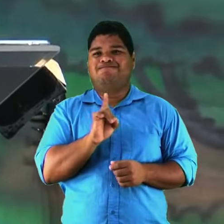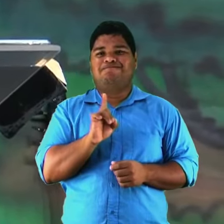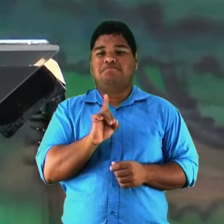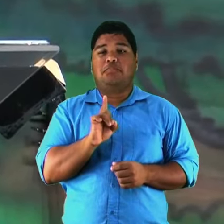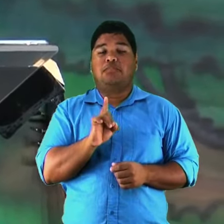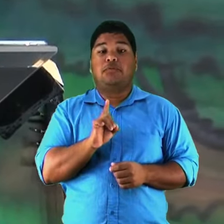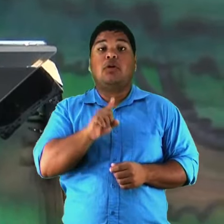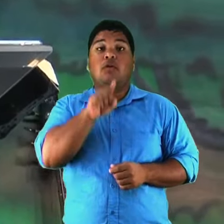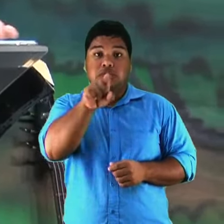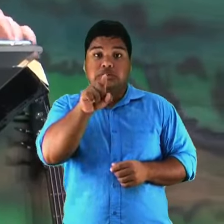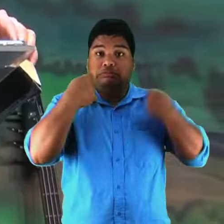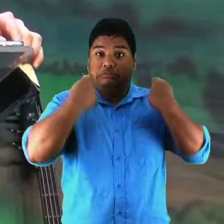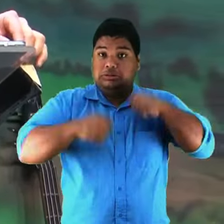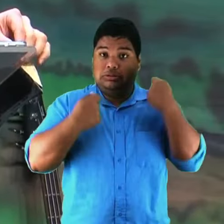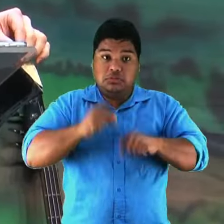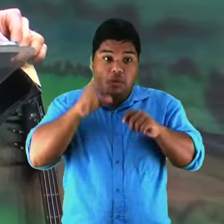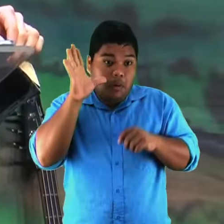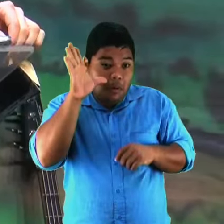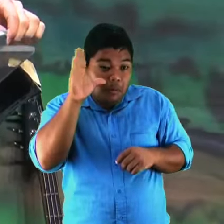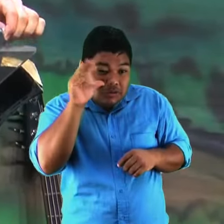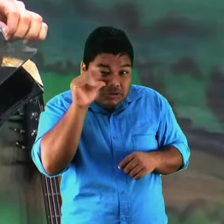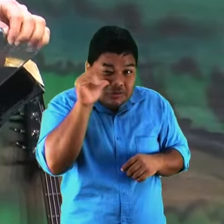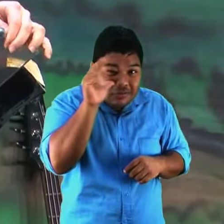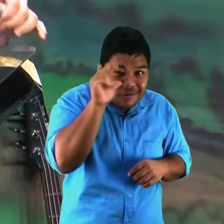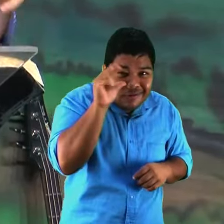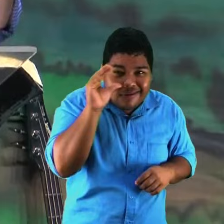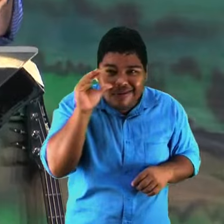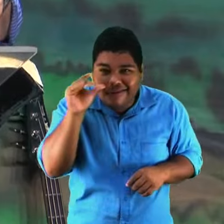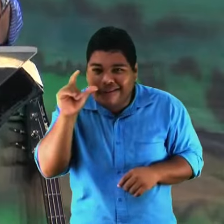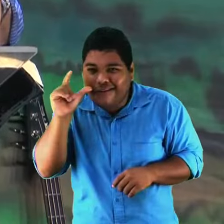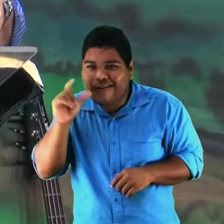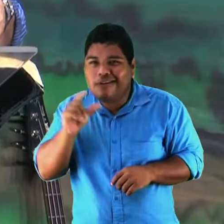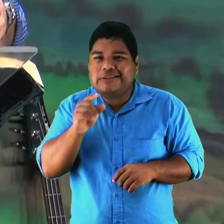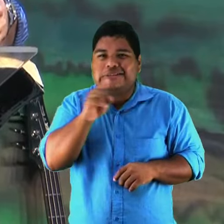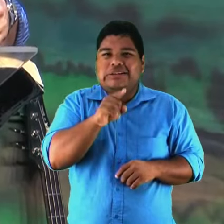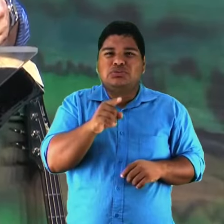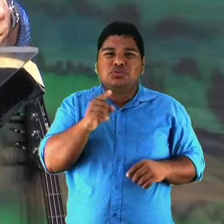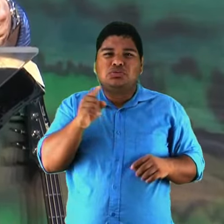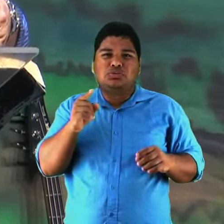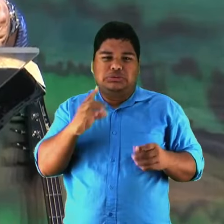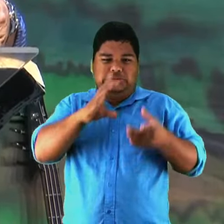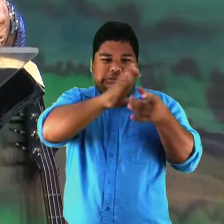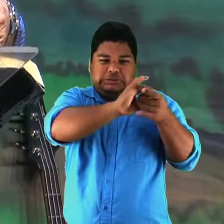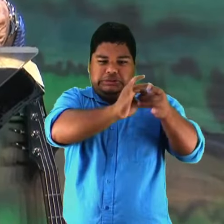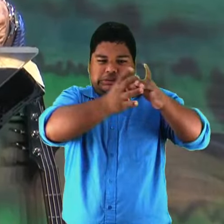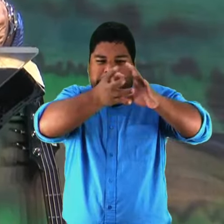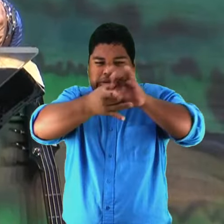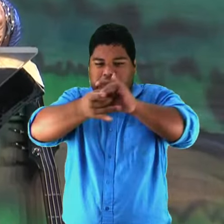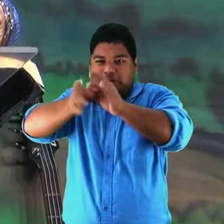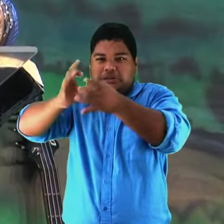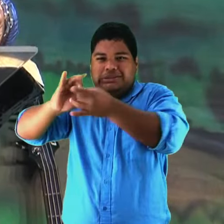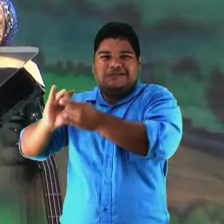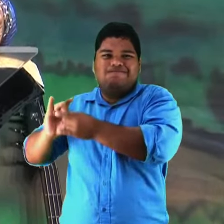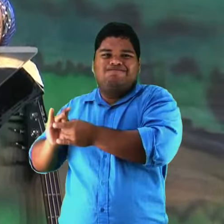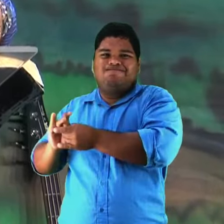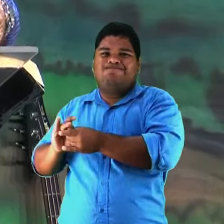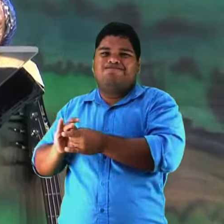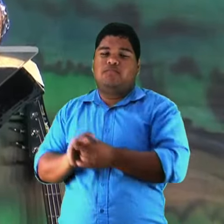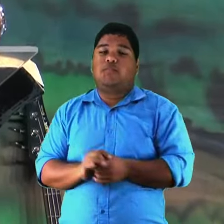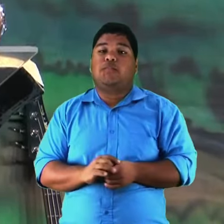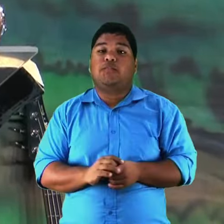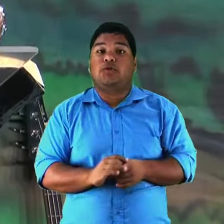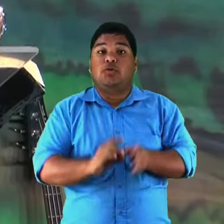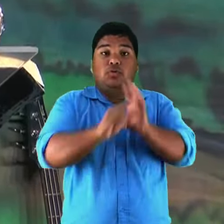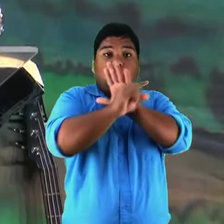observar que tudo aqui está interligado. No verso 24,